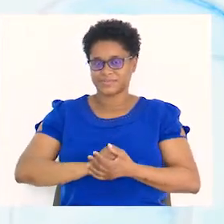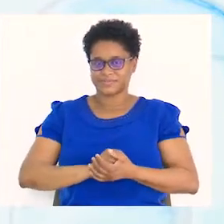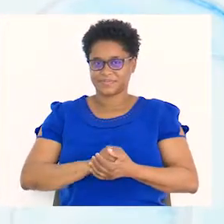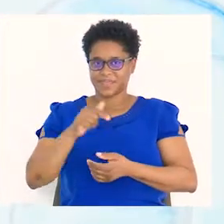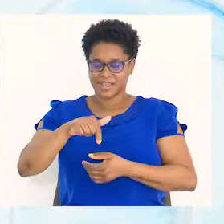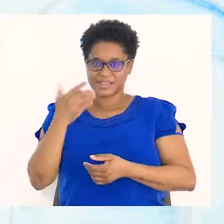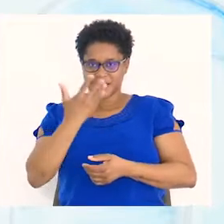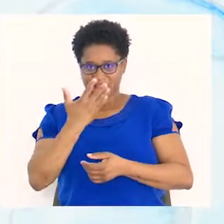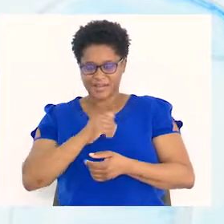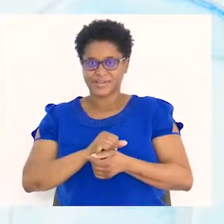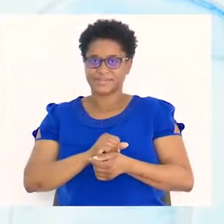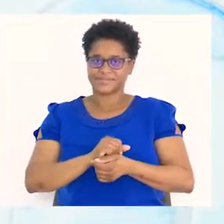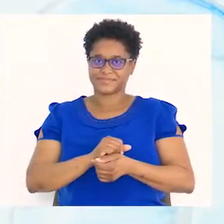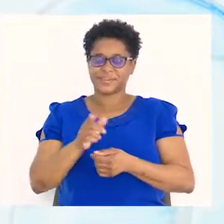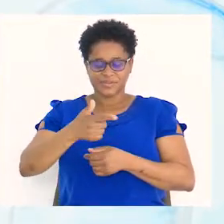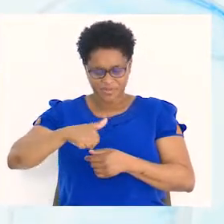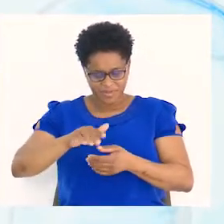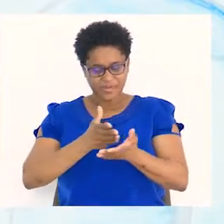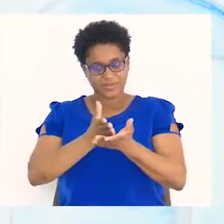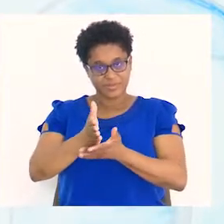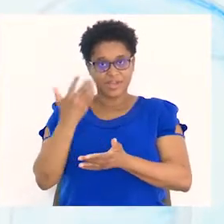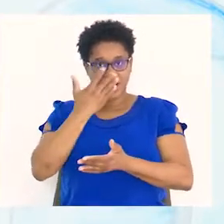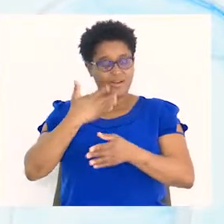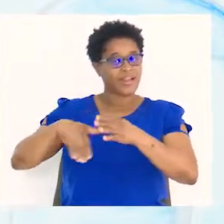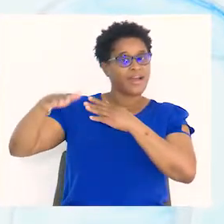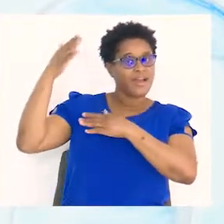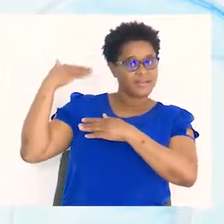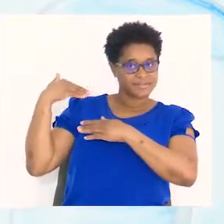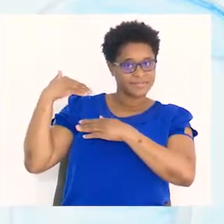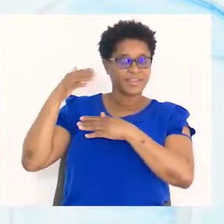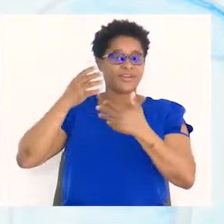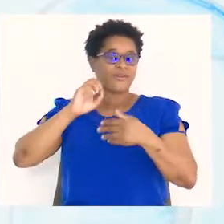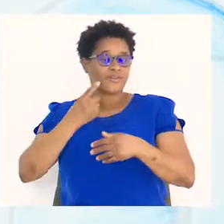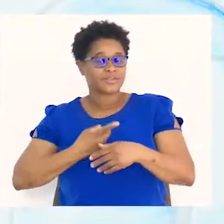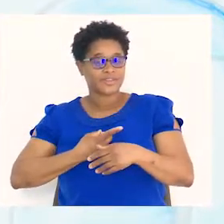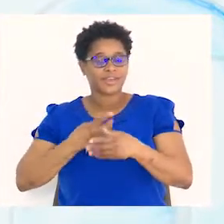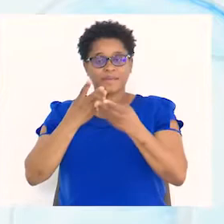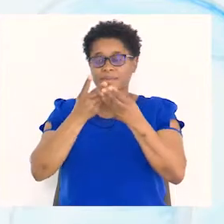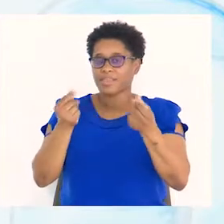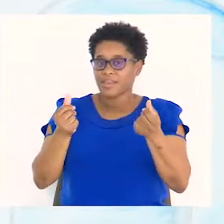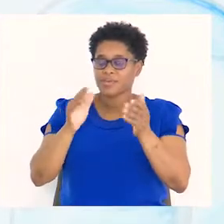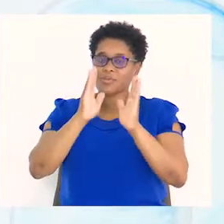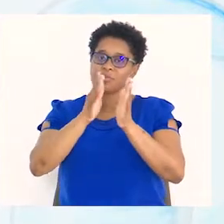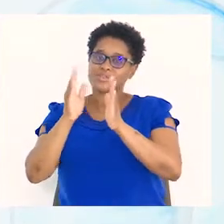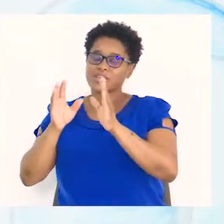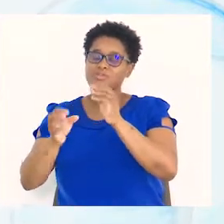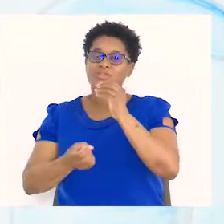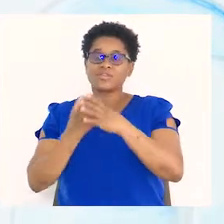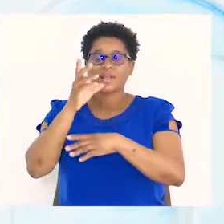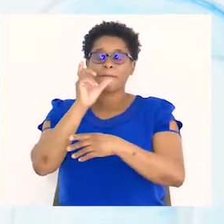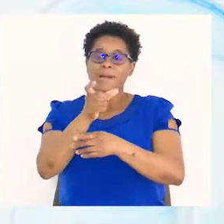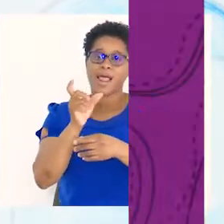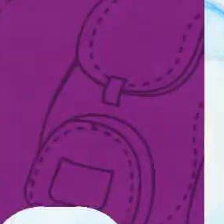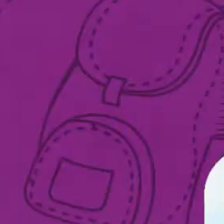esta aula, nós vamos continuar com a aula anterior, ou seja, o conteúdo do processo de formação